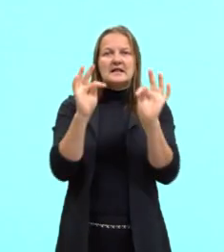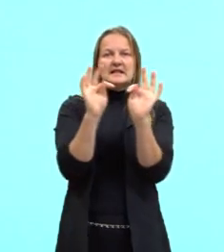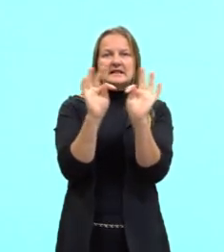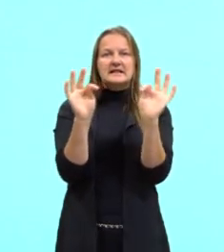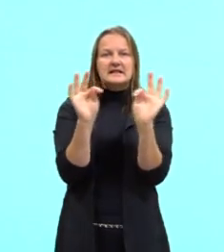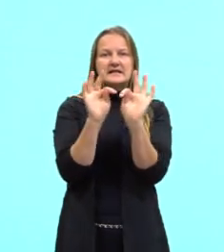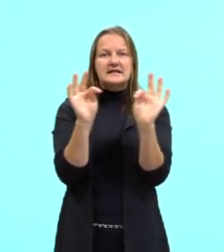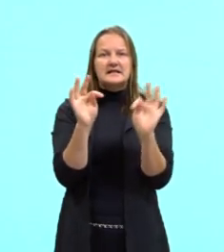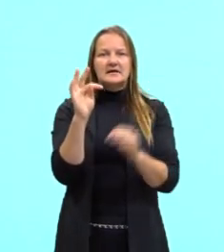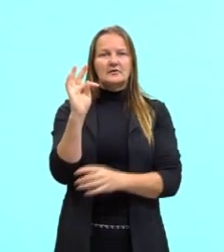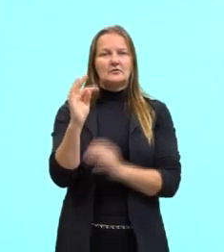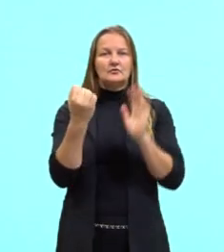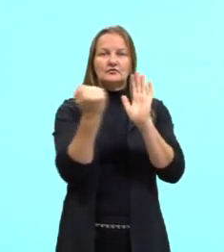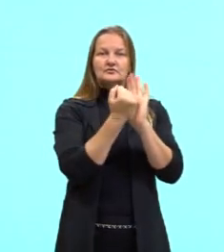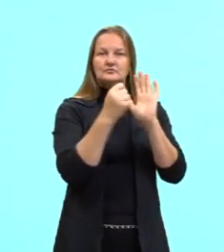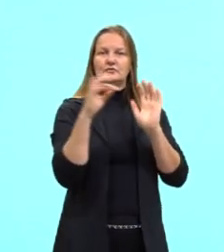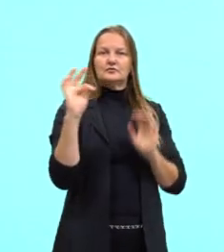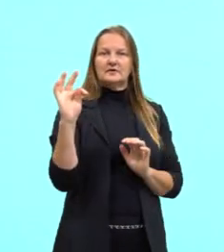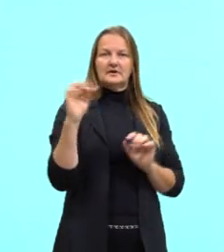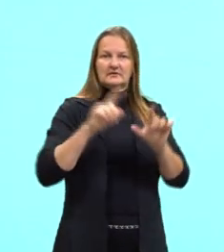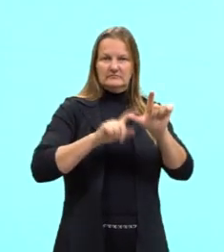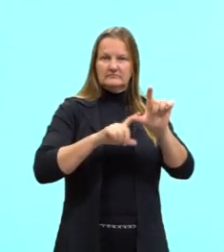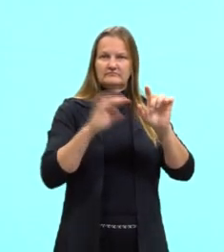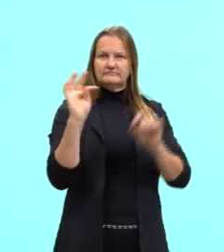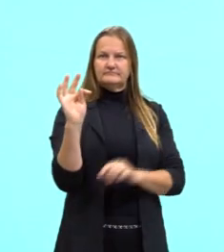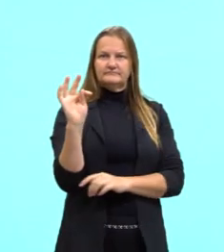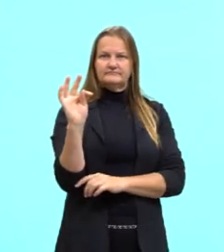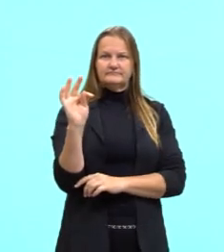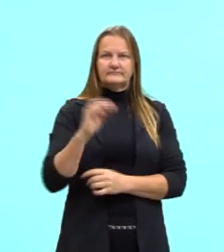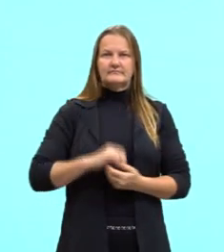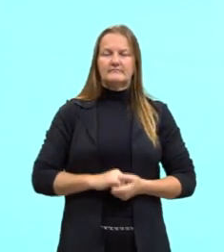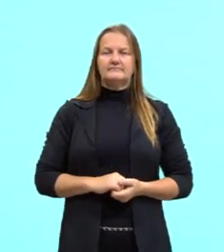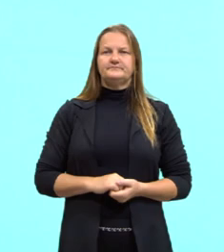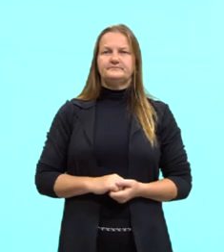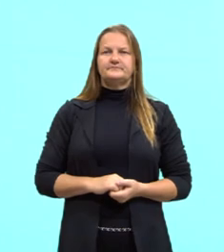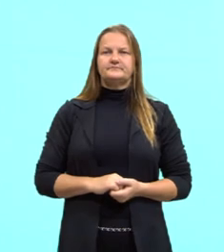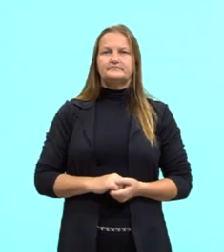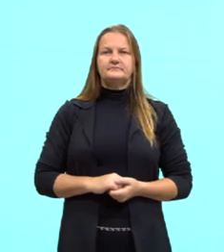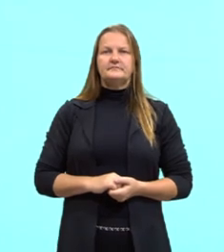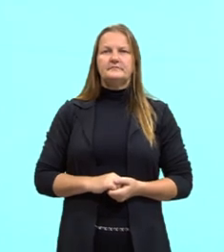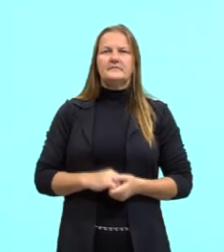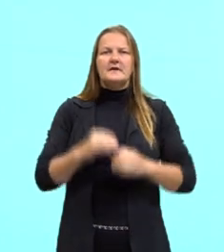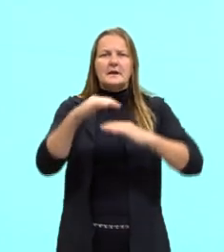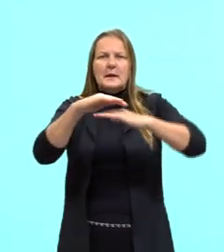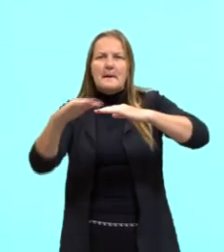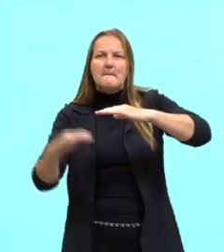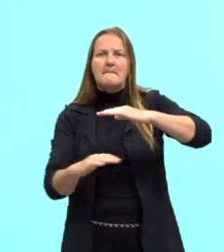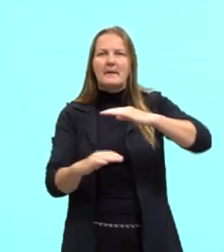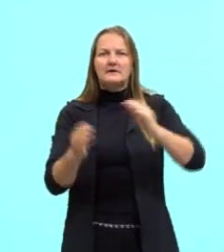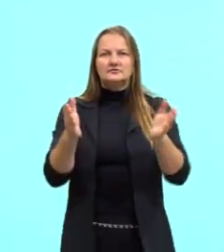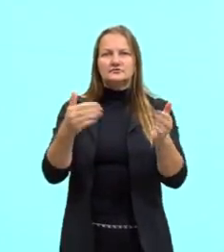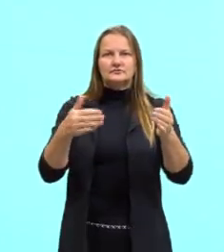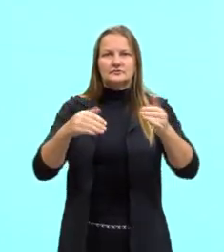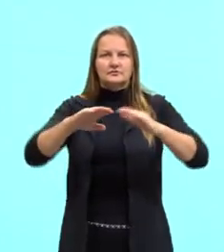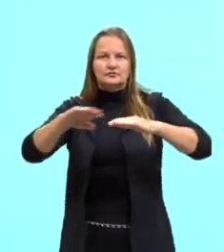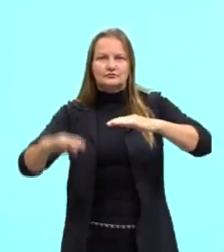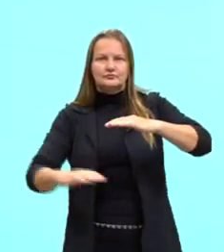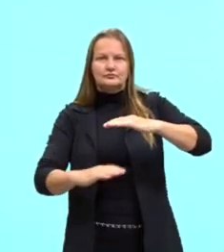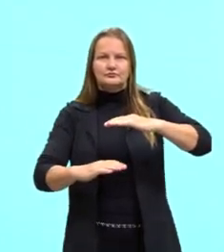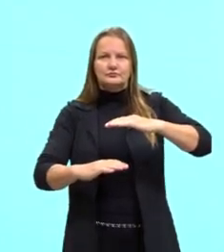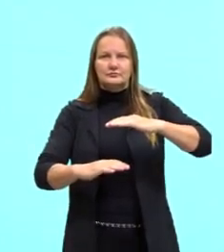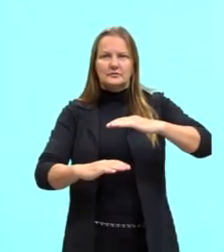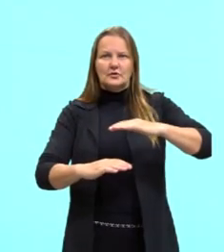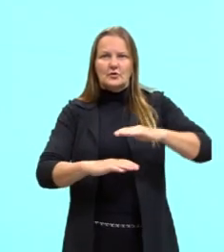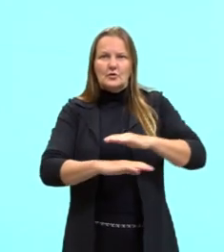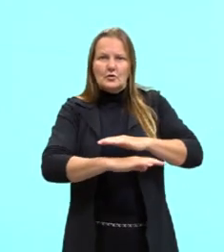falando da força de tensão a gente usa ter a Então essa é a força que ele faz aqui aqui embaixo na Caixa quando ela tá